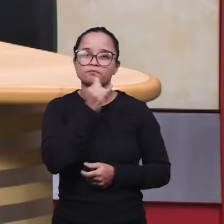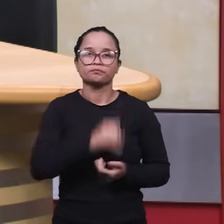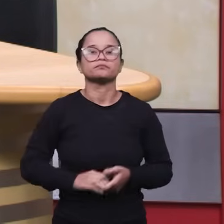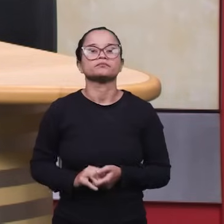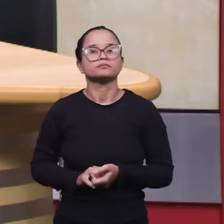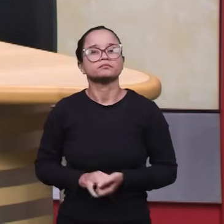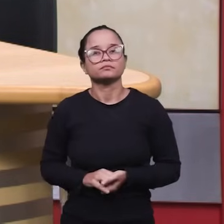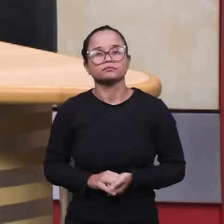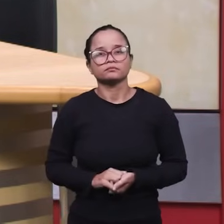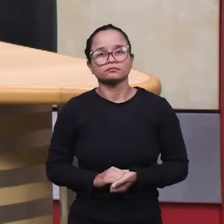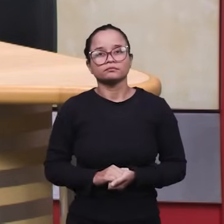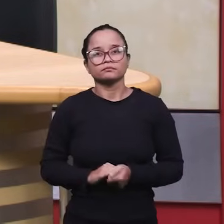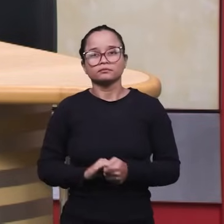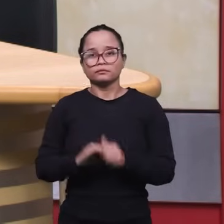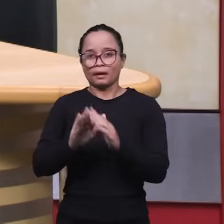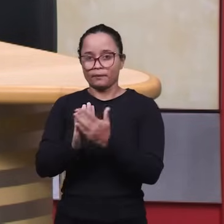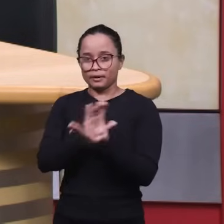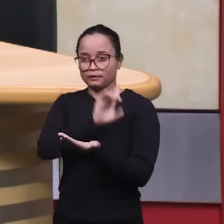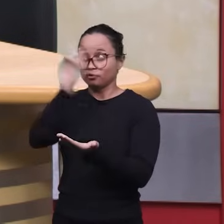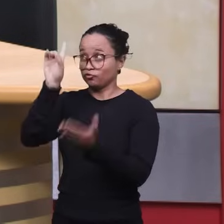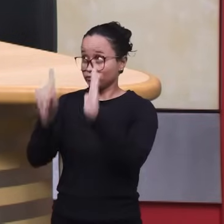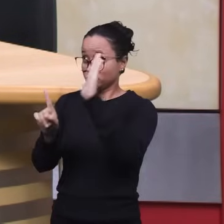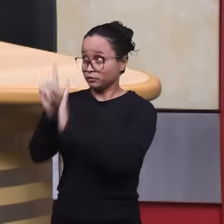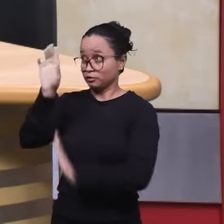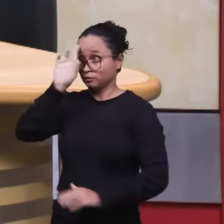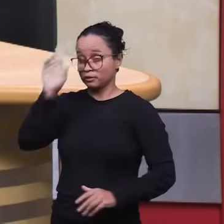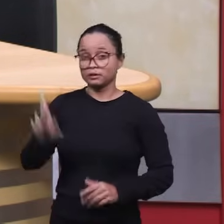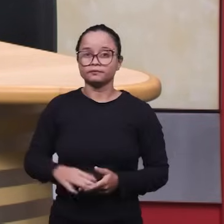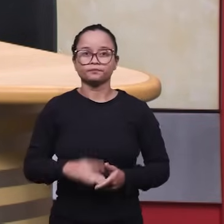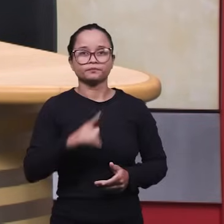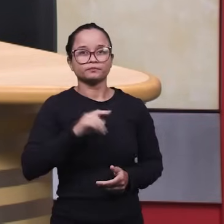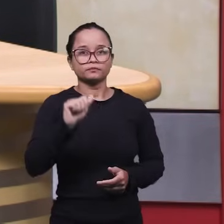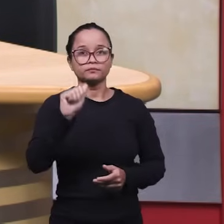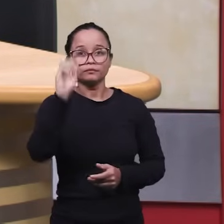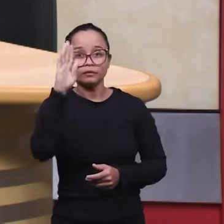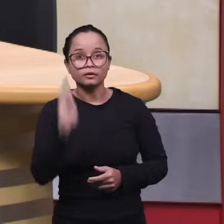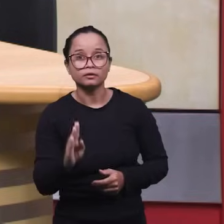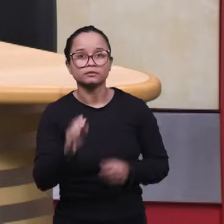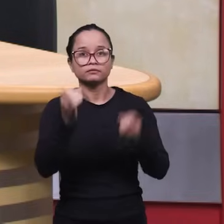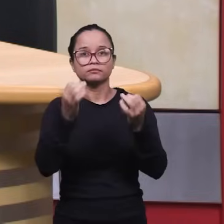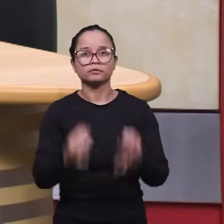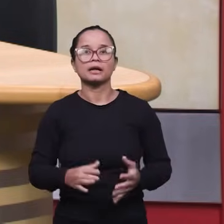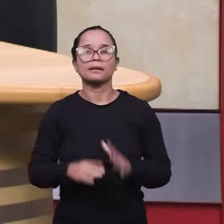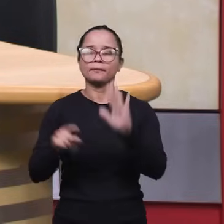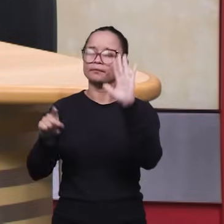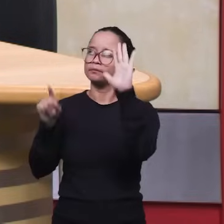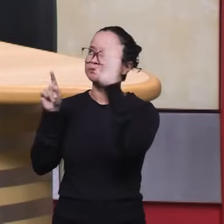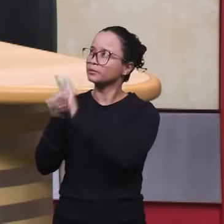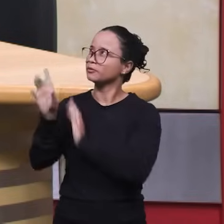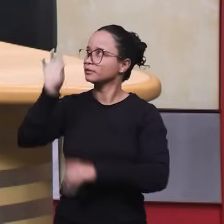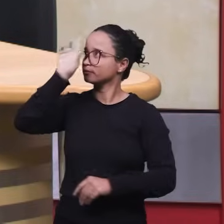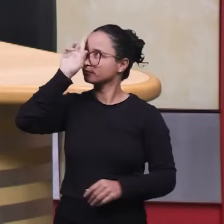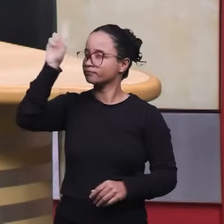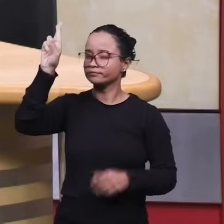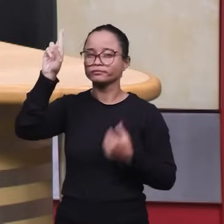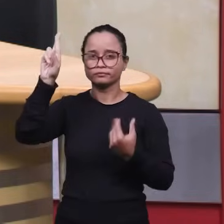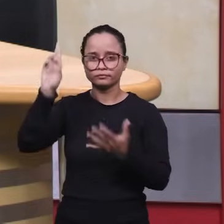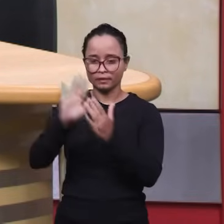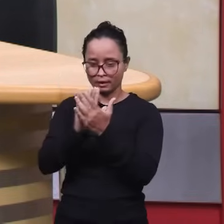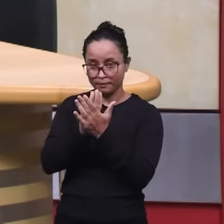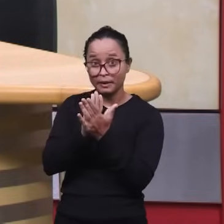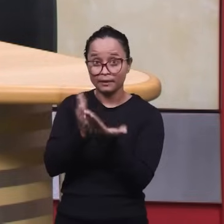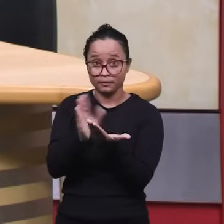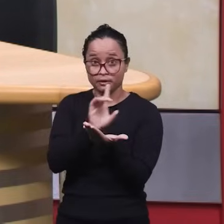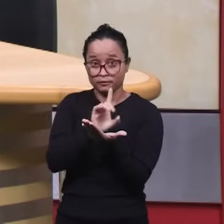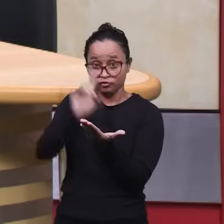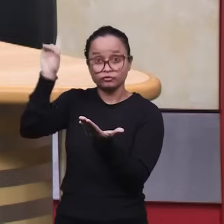a consulta, o que você falou e o Alexandre falou, a consulta ao Senhor, né,